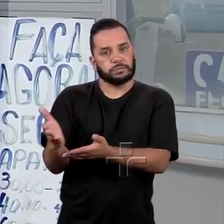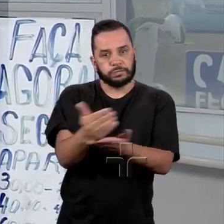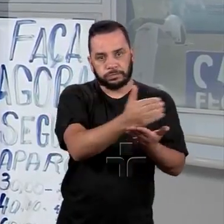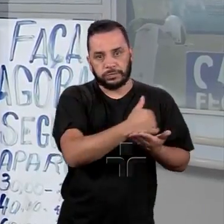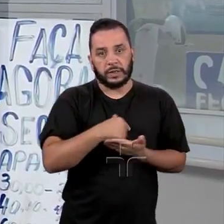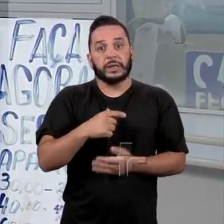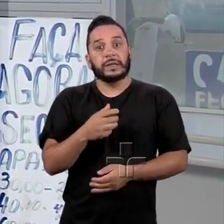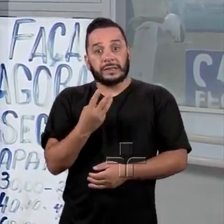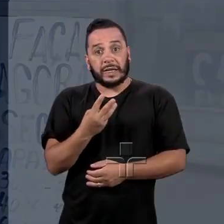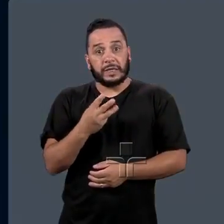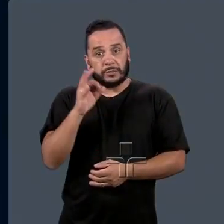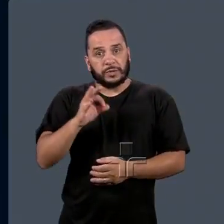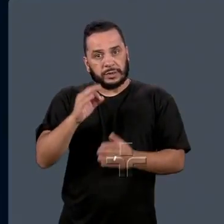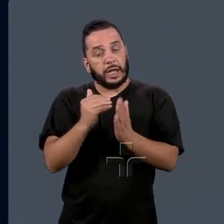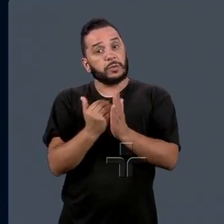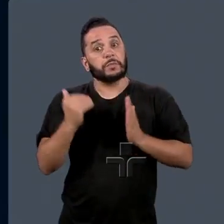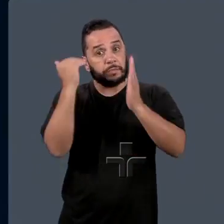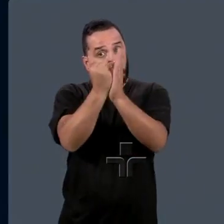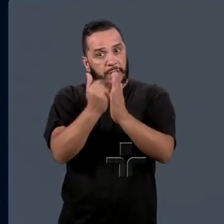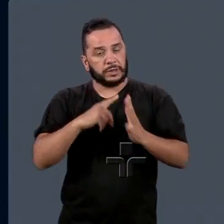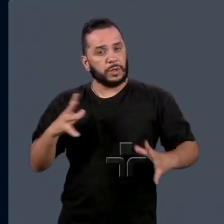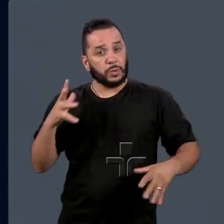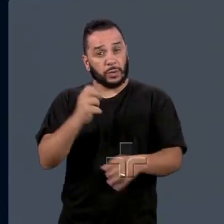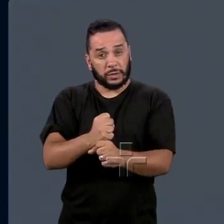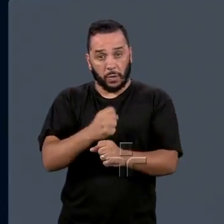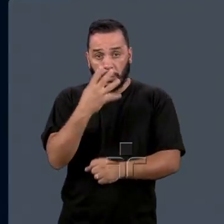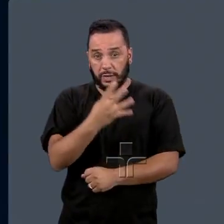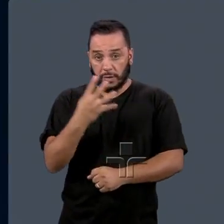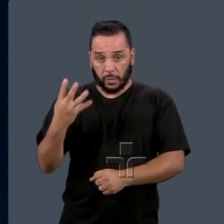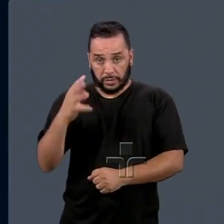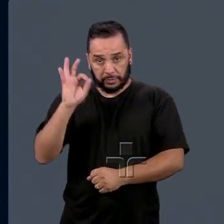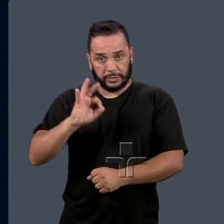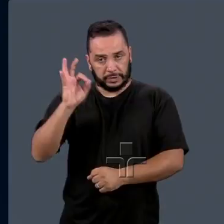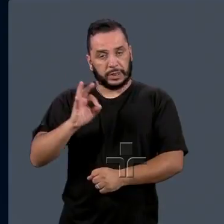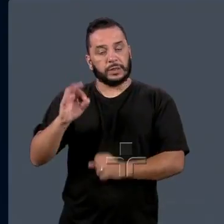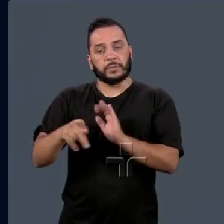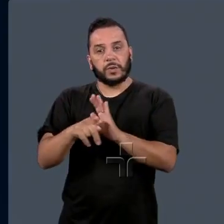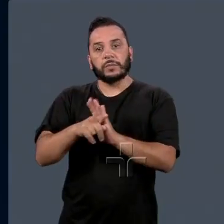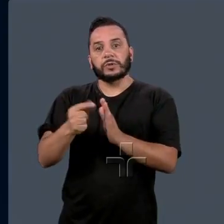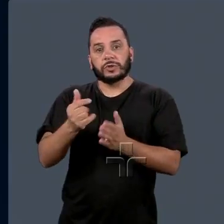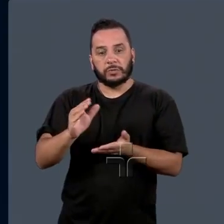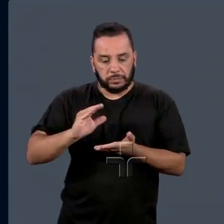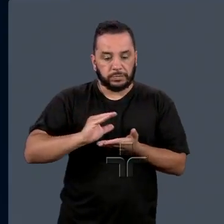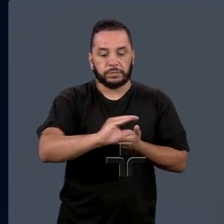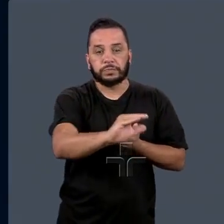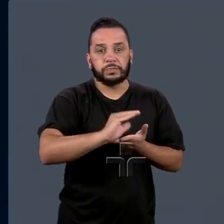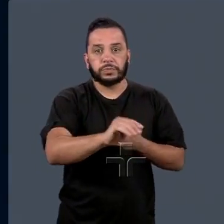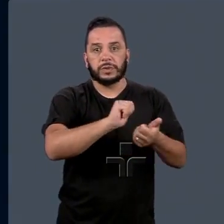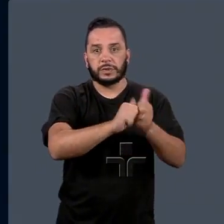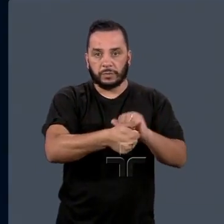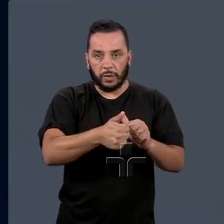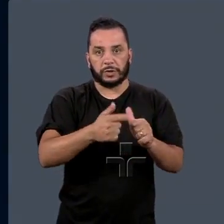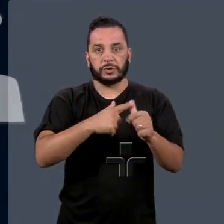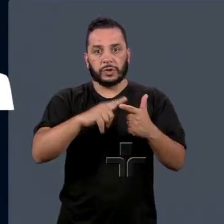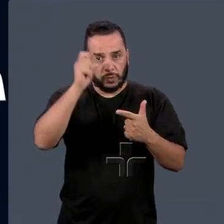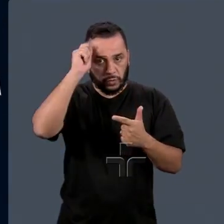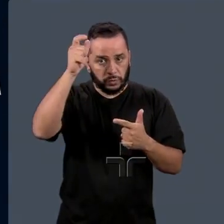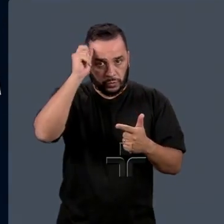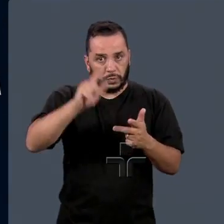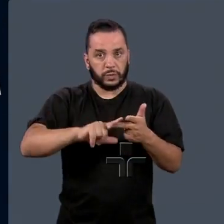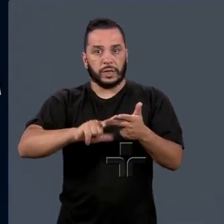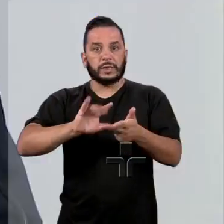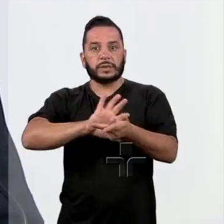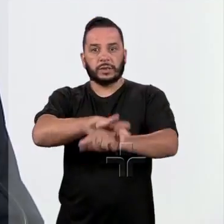de 2017. No total arrecadado, 44% são distribuídos entre as pastas de esporte, cultura e